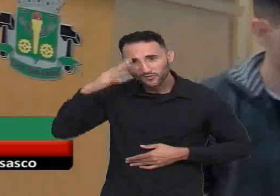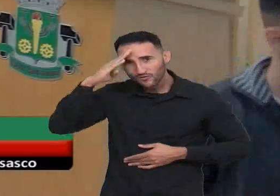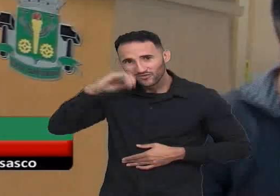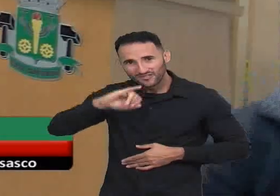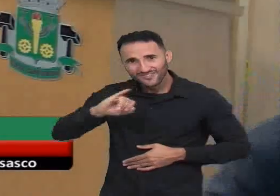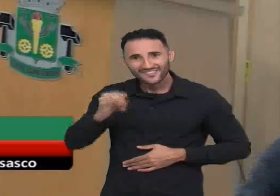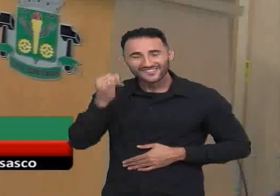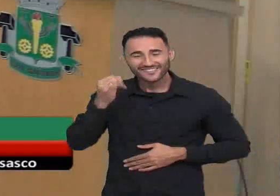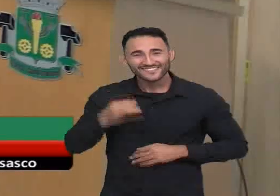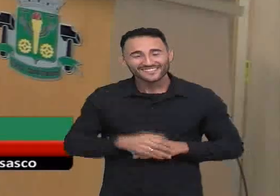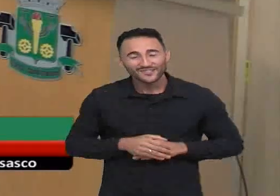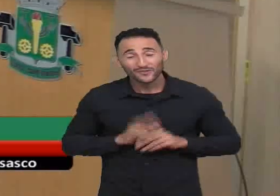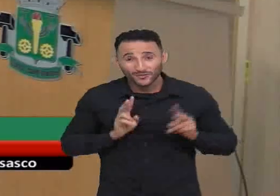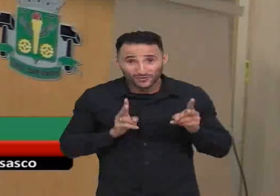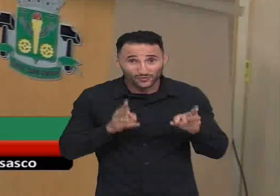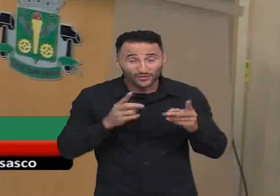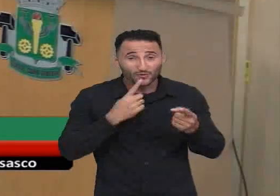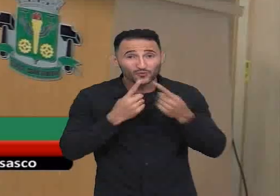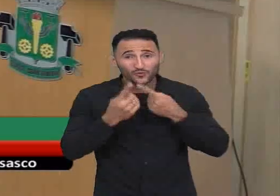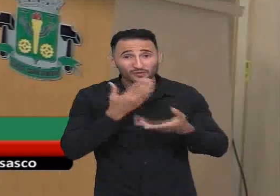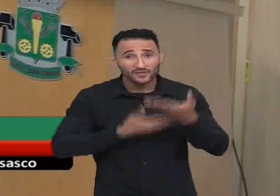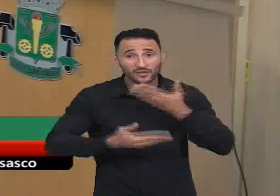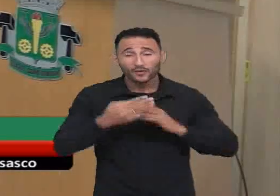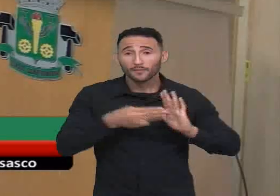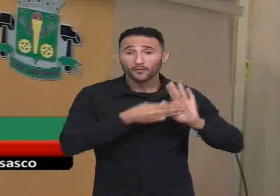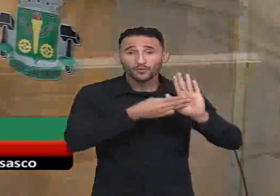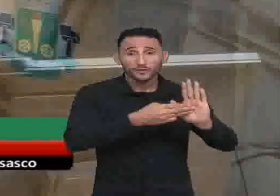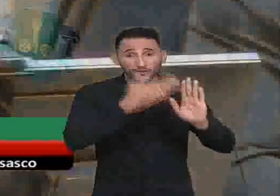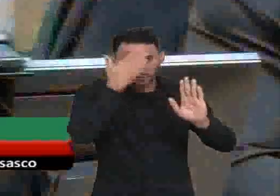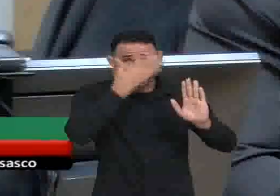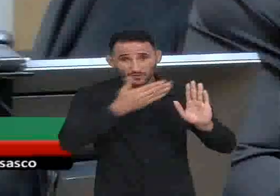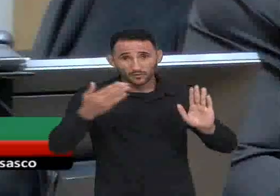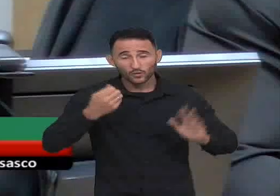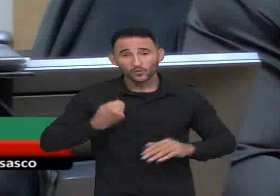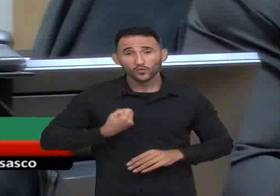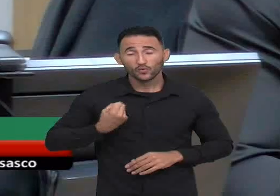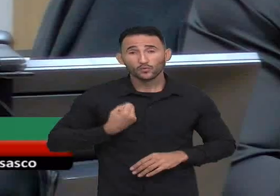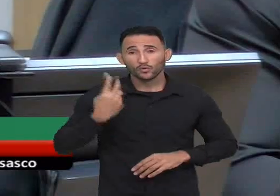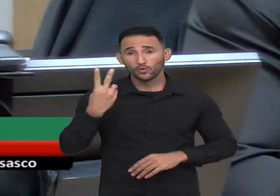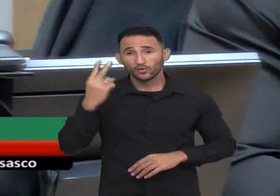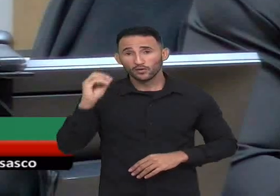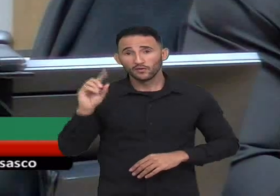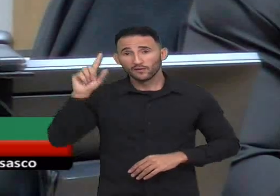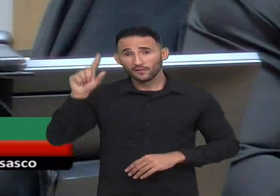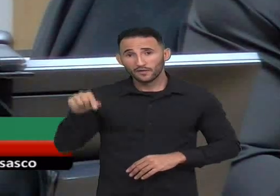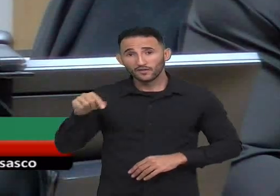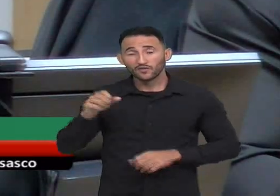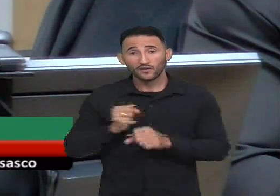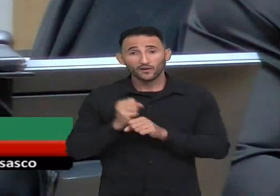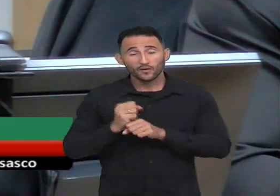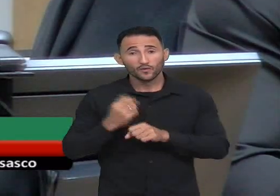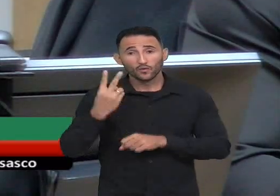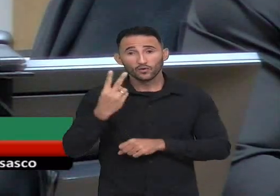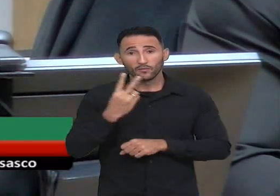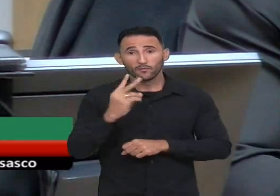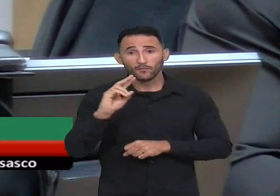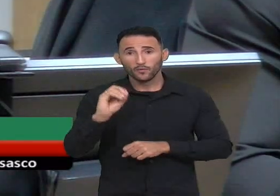Juco. Continua em discussão a moção de agradecimento 207 de 2023.